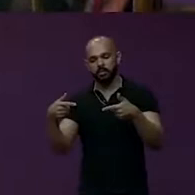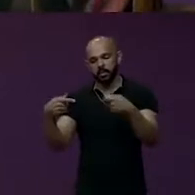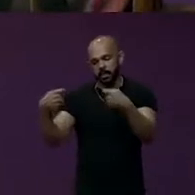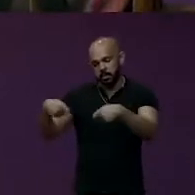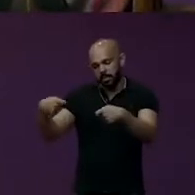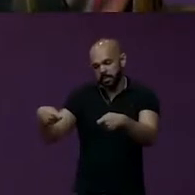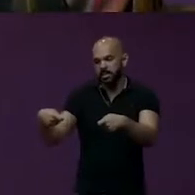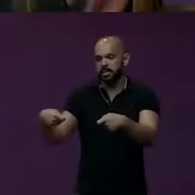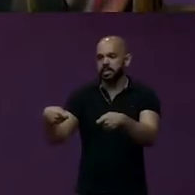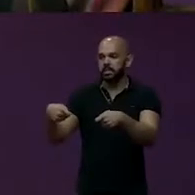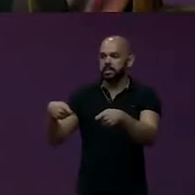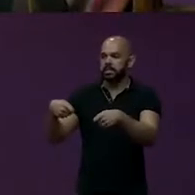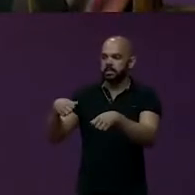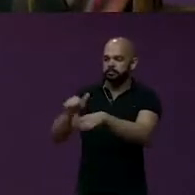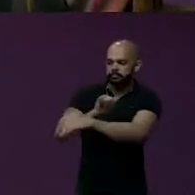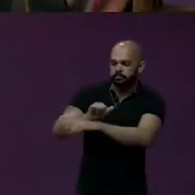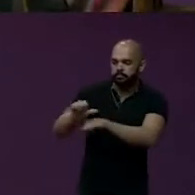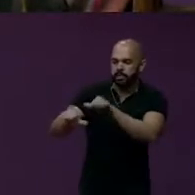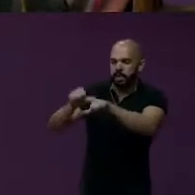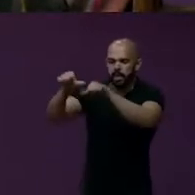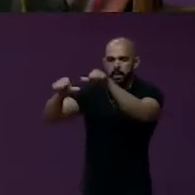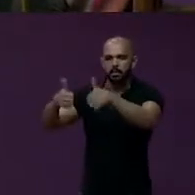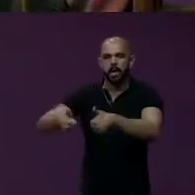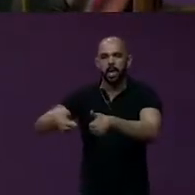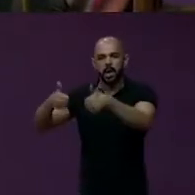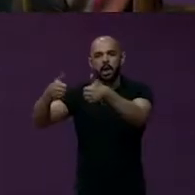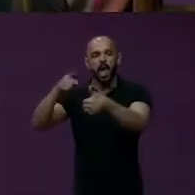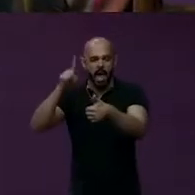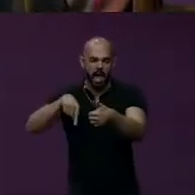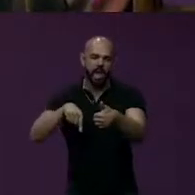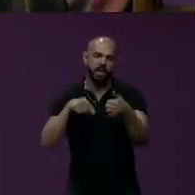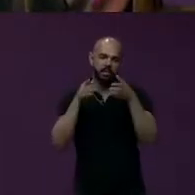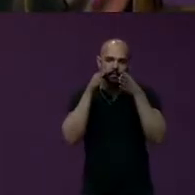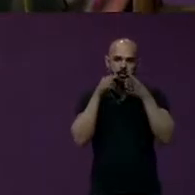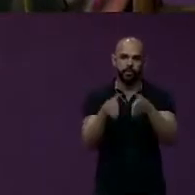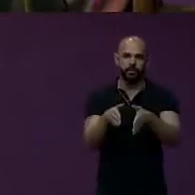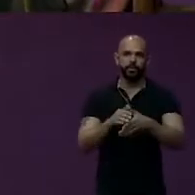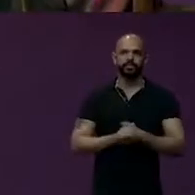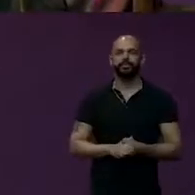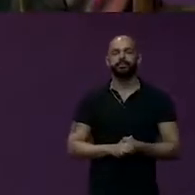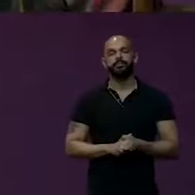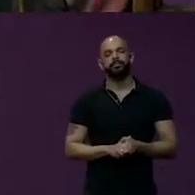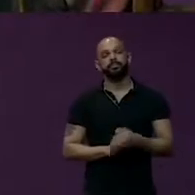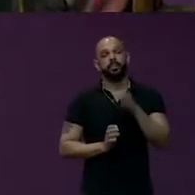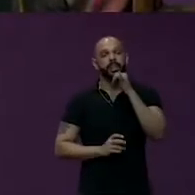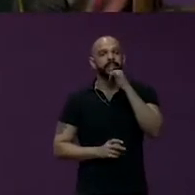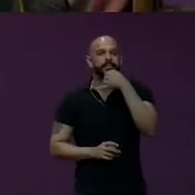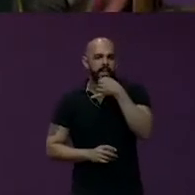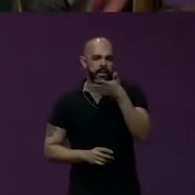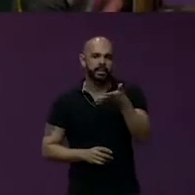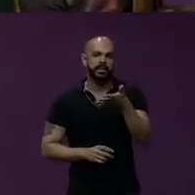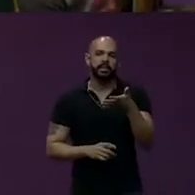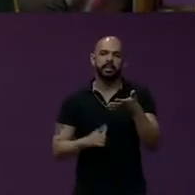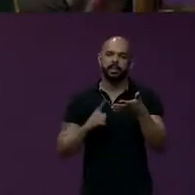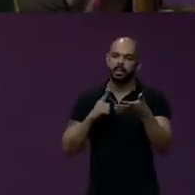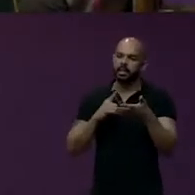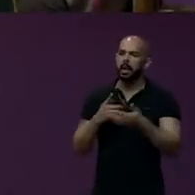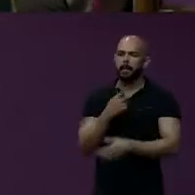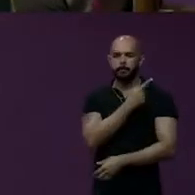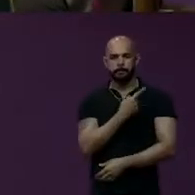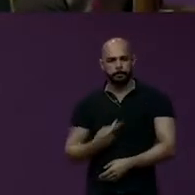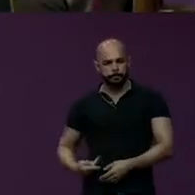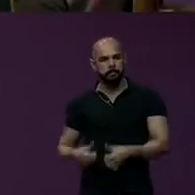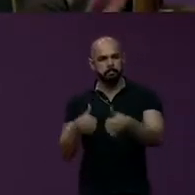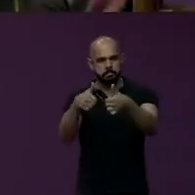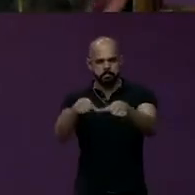precisam ser aprimoradas, e é nessa linha que a gente vem trabalhando. Infelizmente, assim, nós estamos com toda a presidência